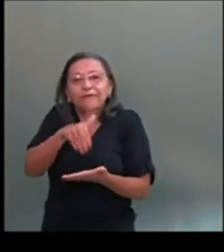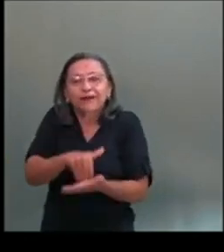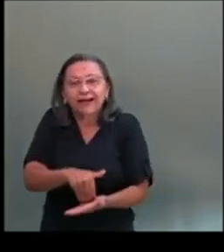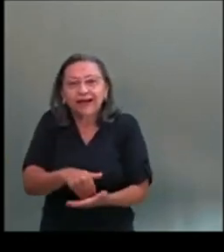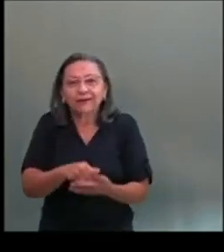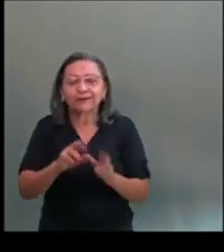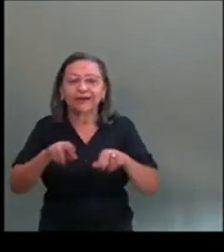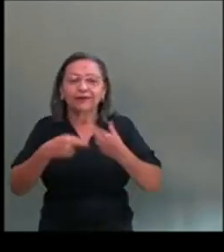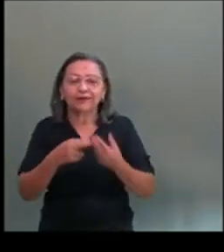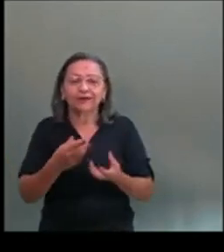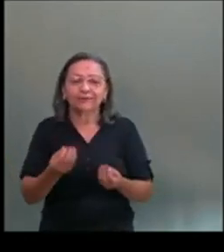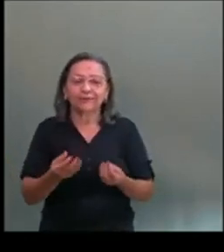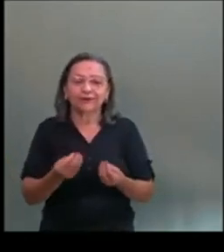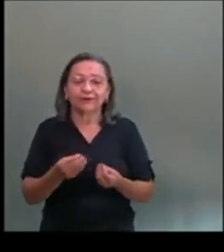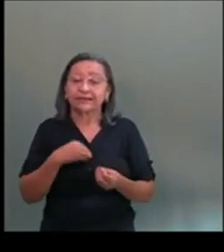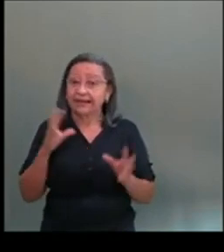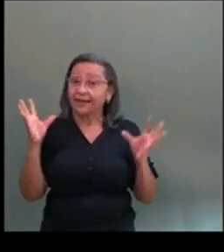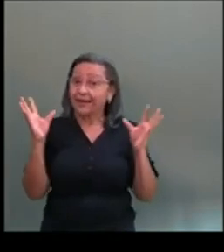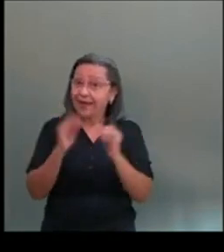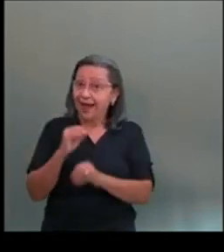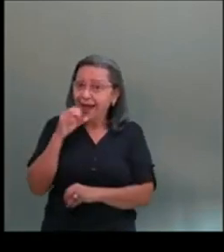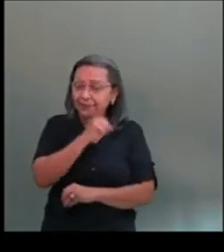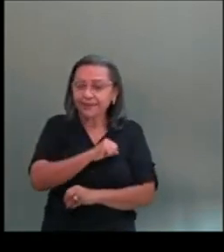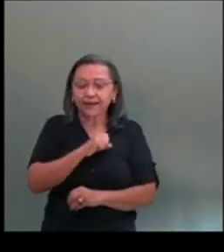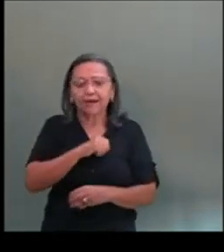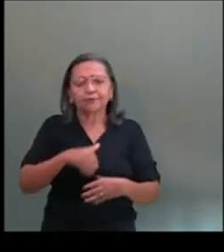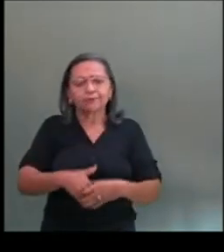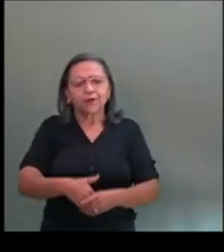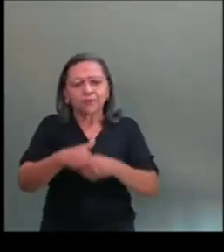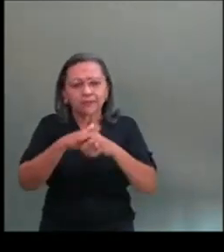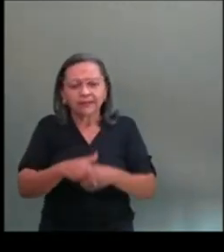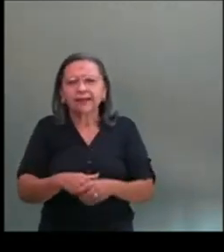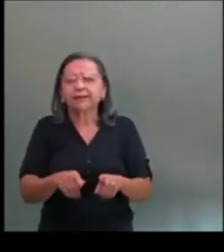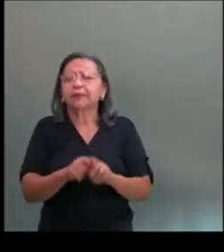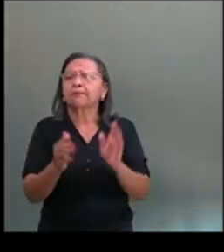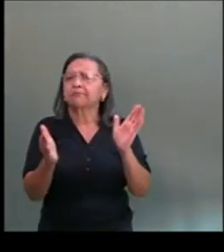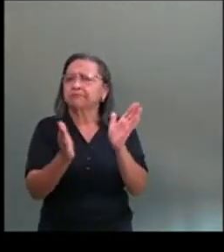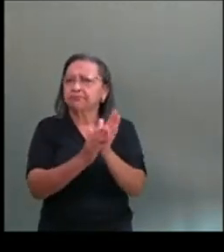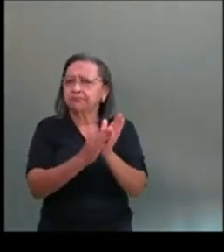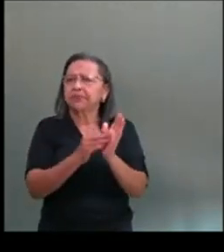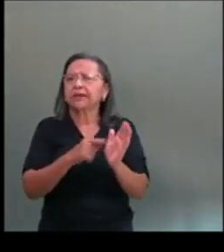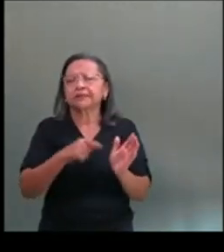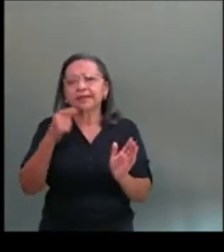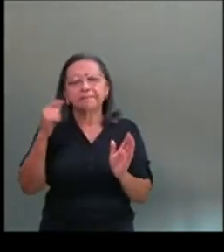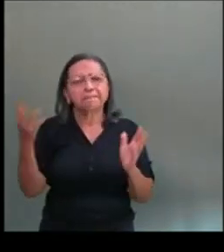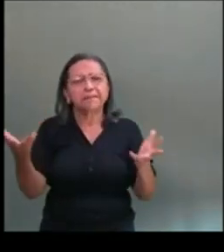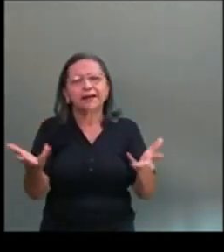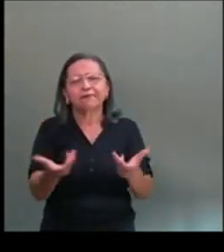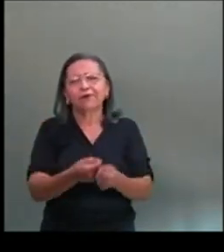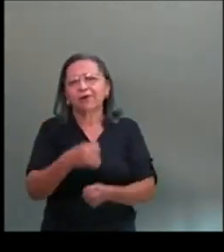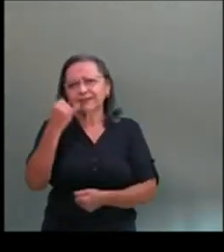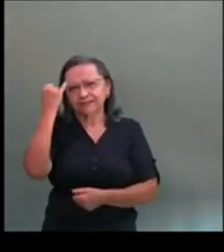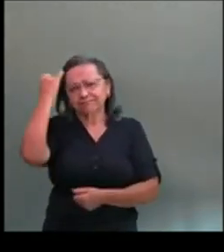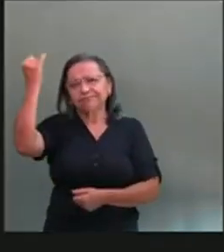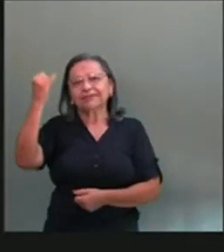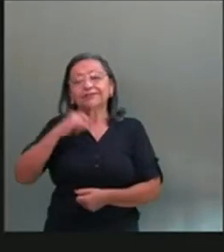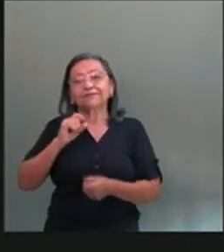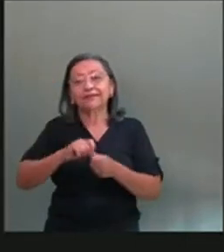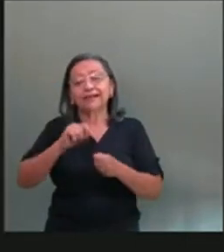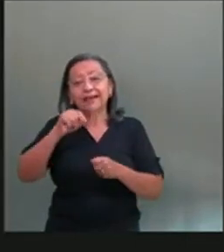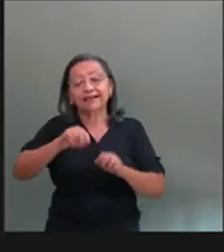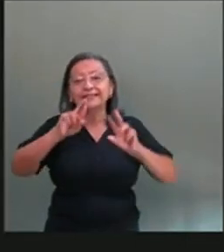e aí, portanto, serei muito breve. Quero lhe cumprimentar, lhe parabenizar pela extraordinária iniciativa de